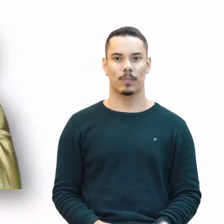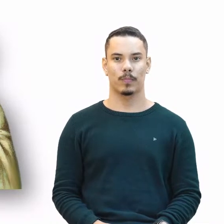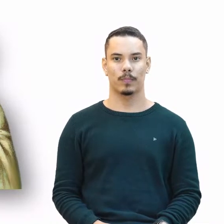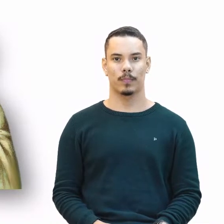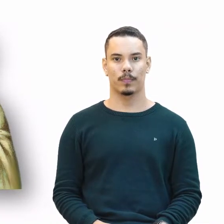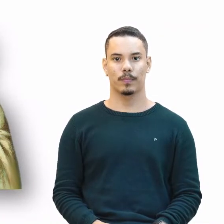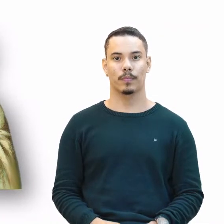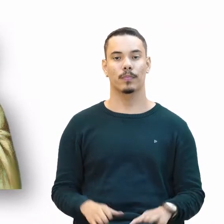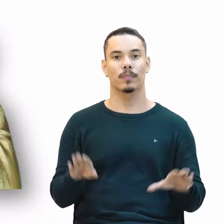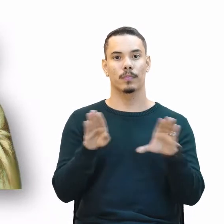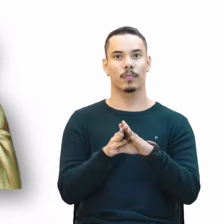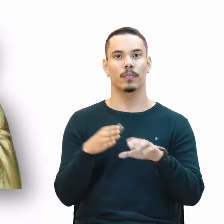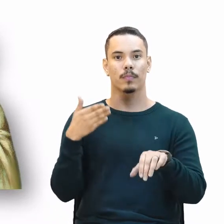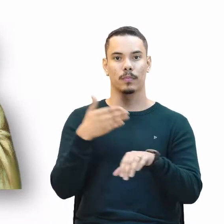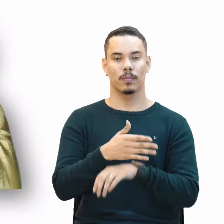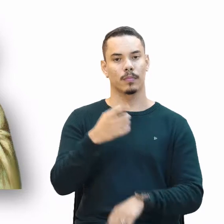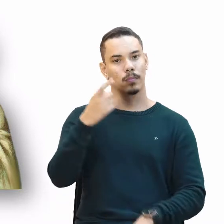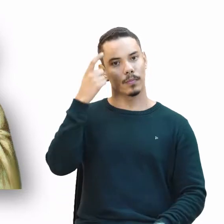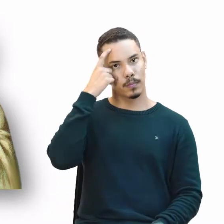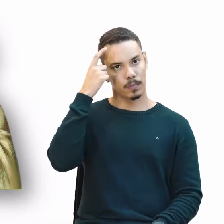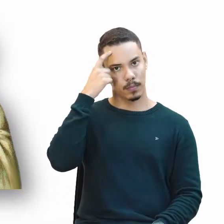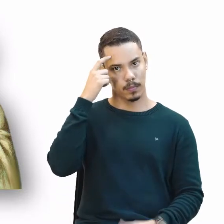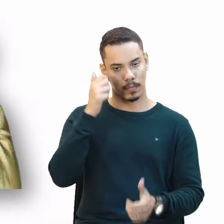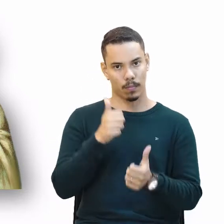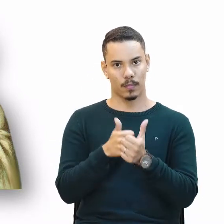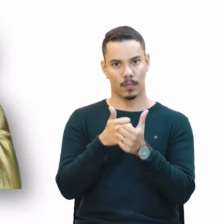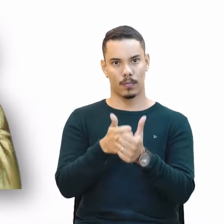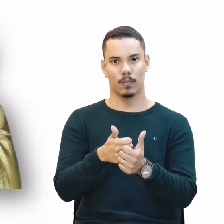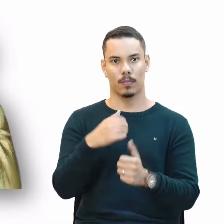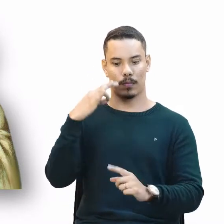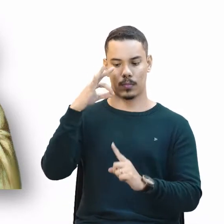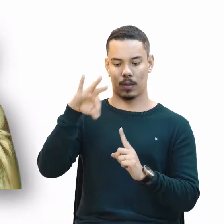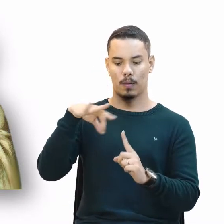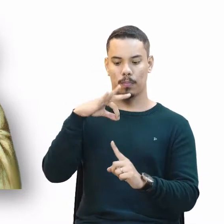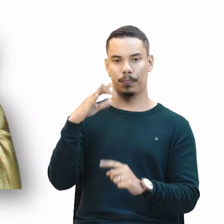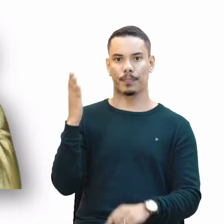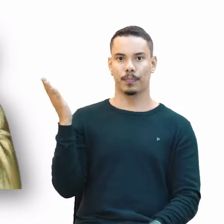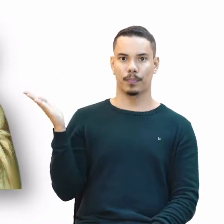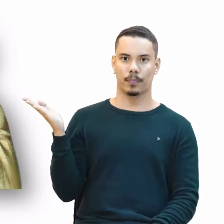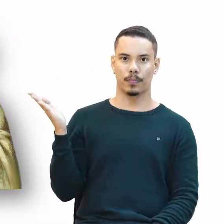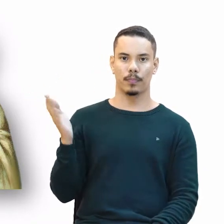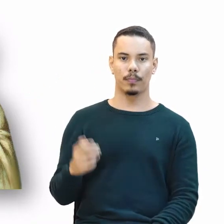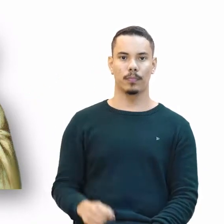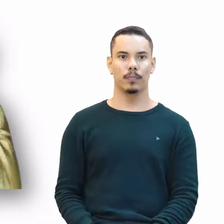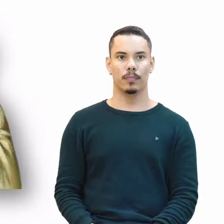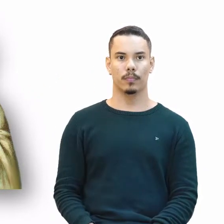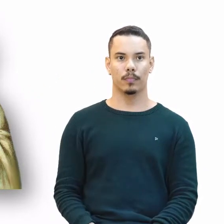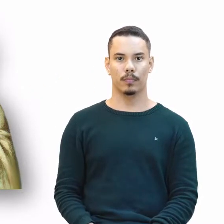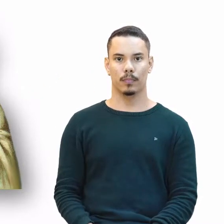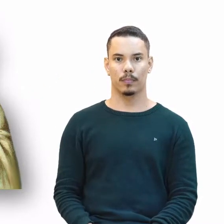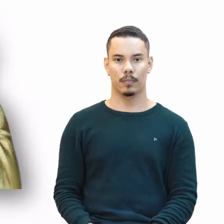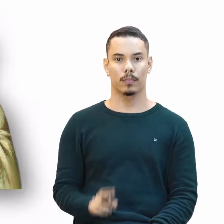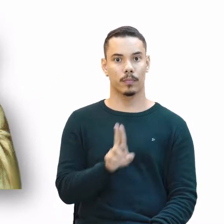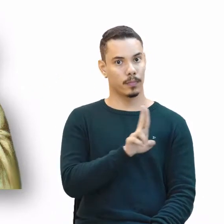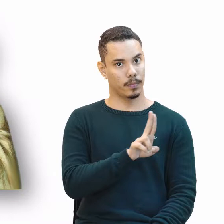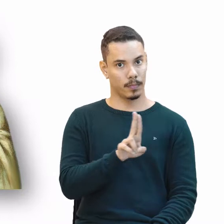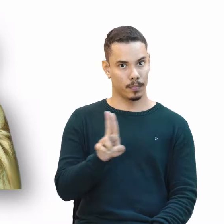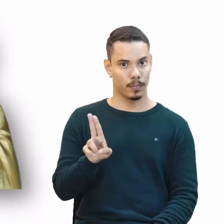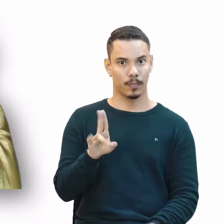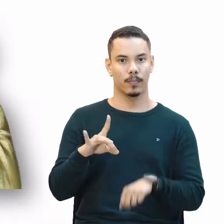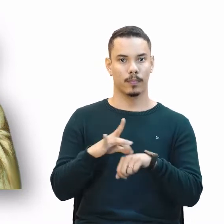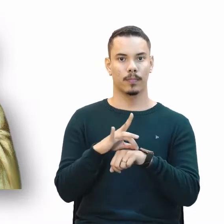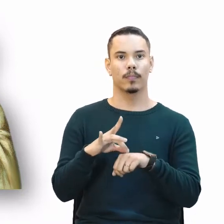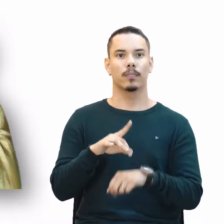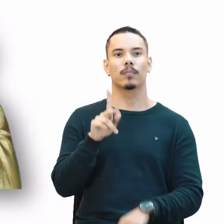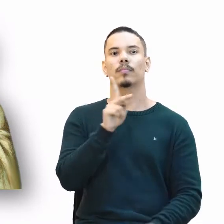adentrar agora no pensamento de Santo Agostinho. Aurélio Agostinho foi professor